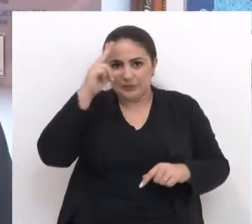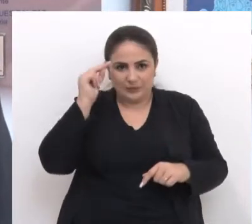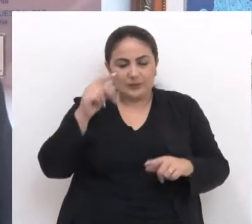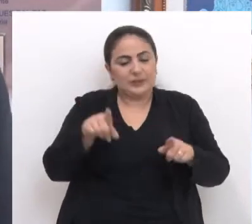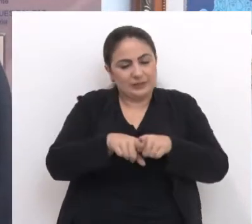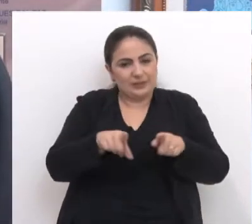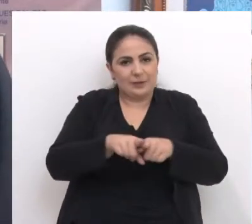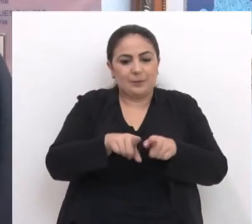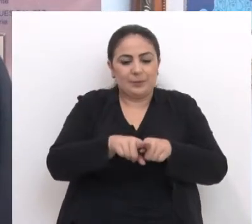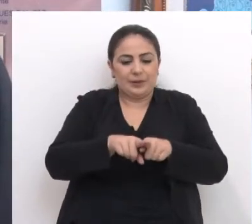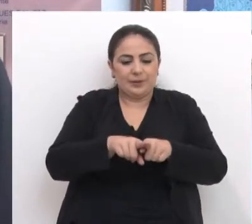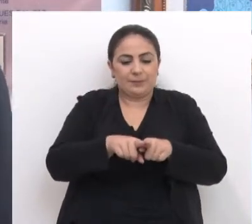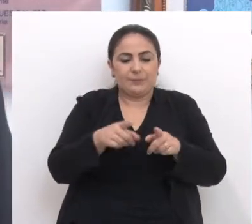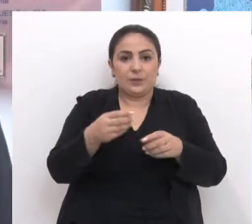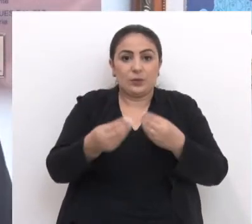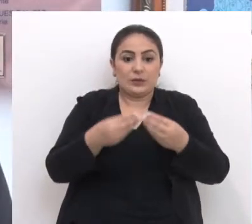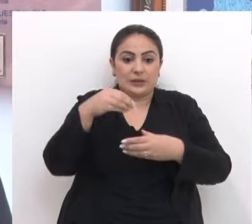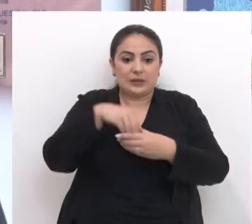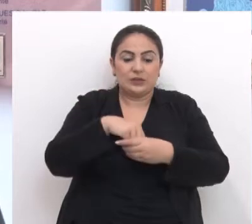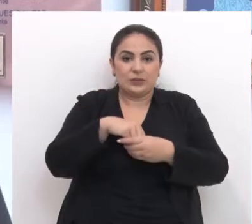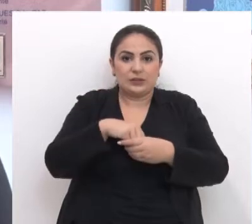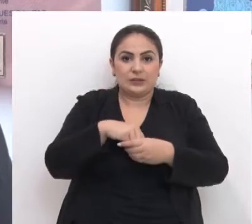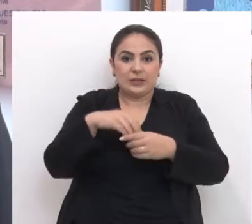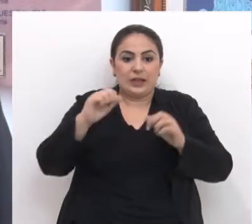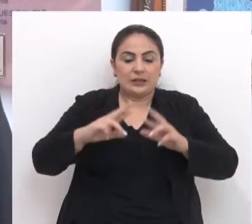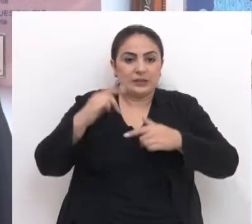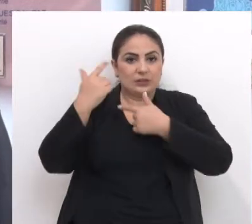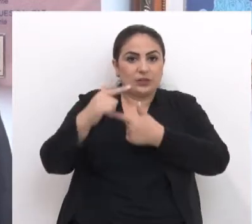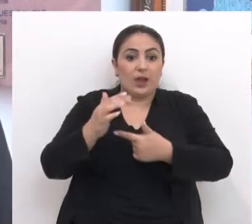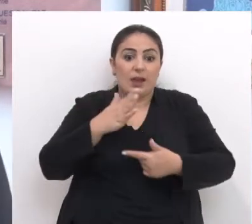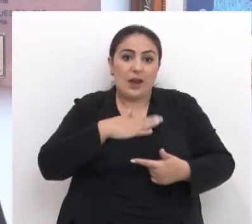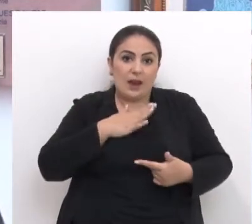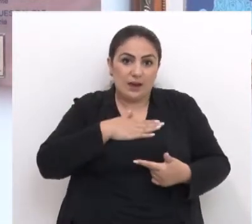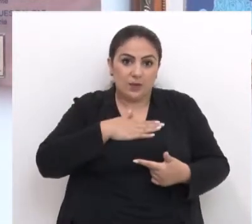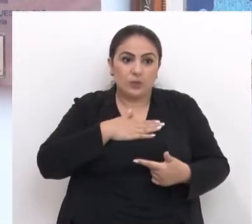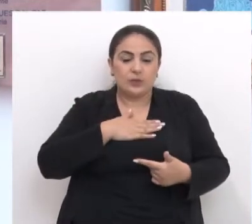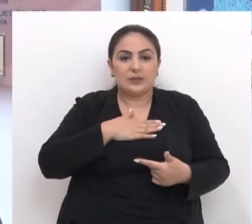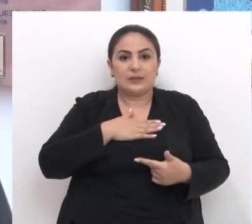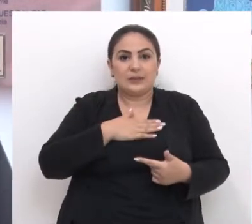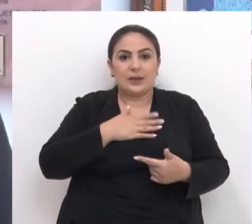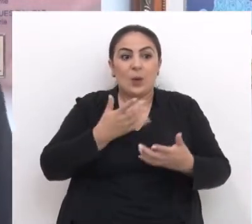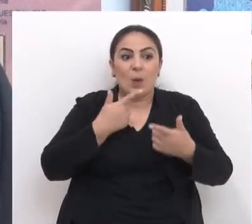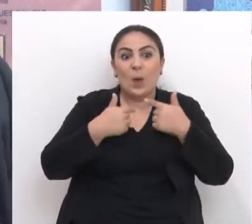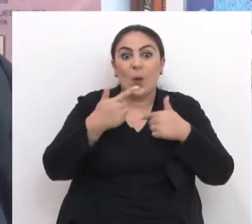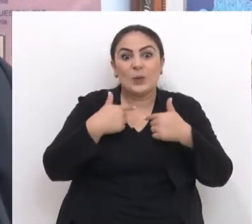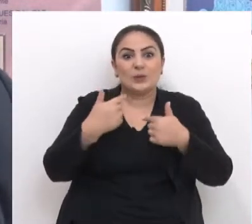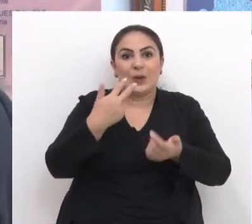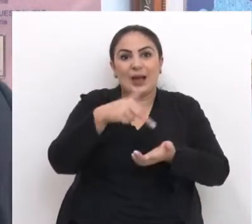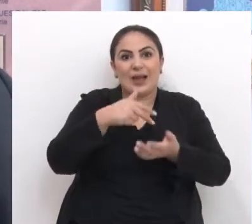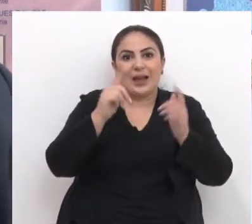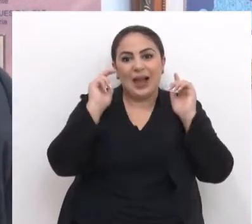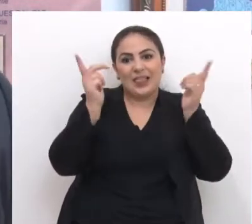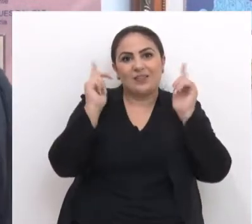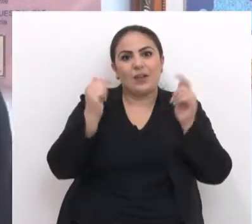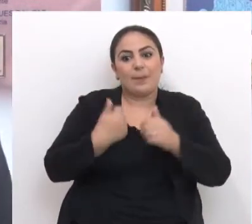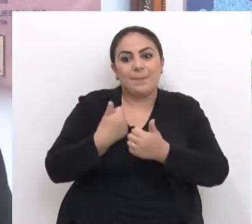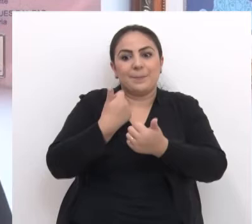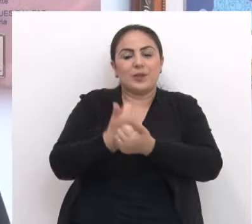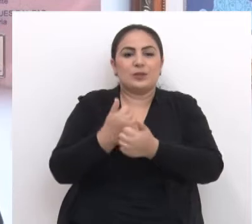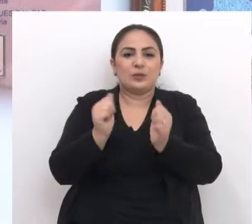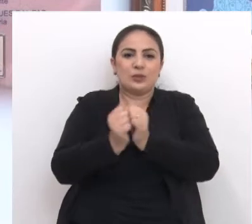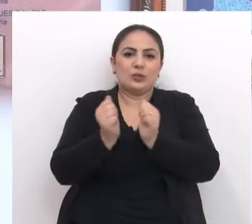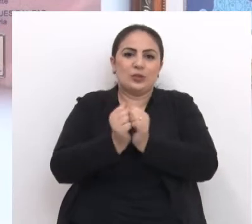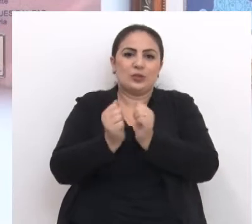da prefeitura, inclusive dentro do meio tradicionalista, que eu sou do samba, né, do carnaval, ele que me